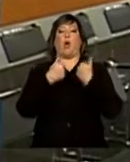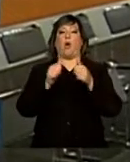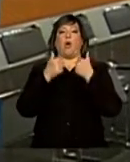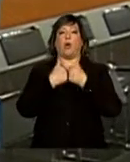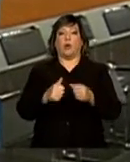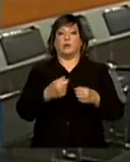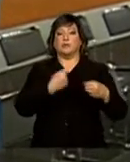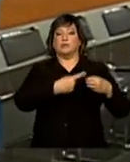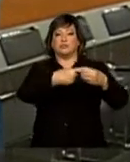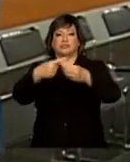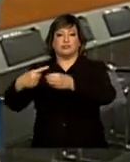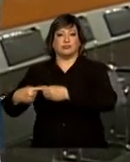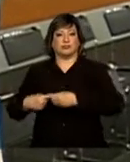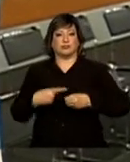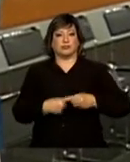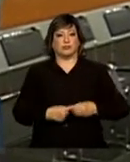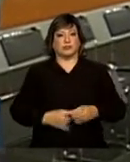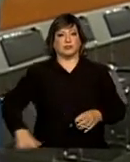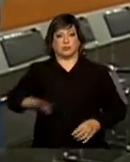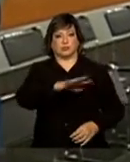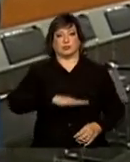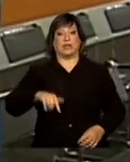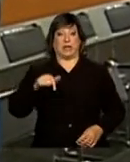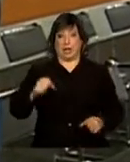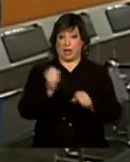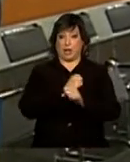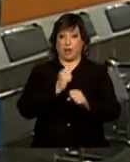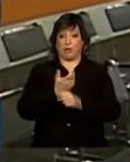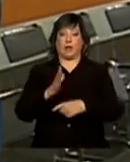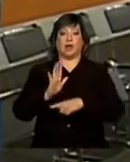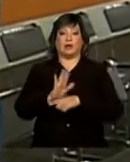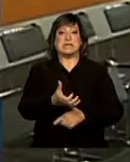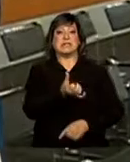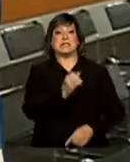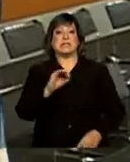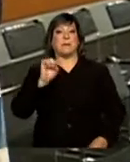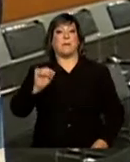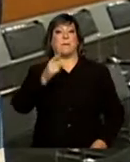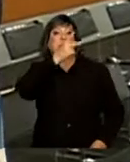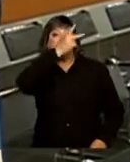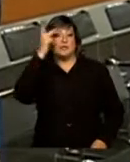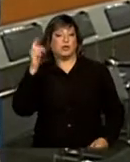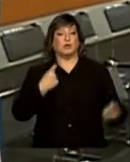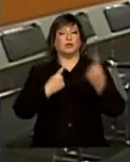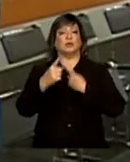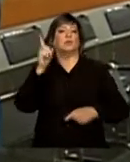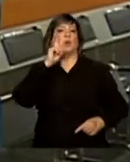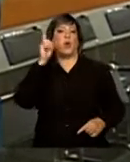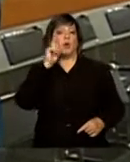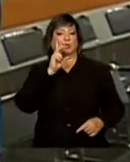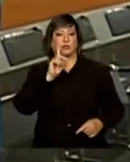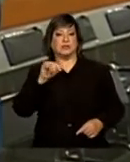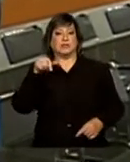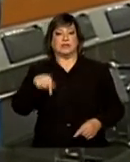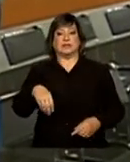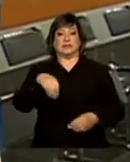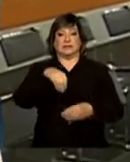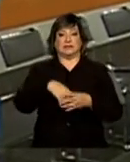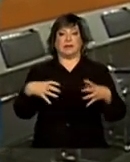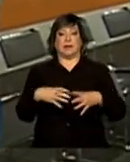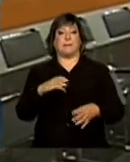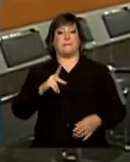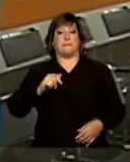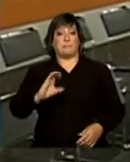e intermunicipais. Essa obra deve beneficiar 600 mil passageiros ao dia e está dentro do PAC, o Programa